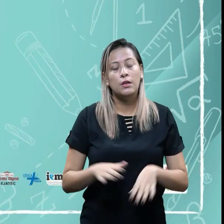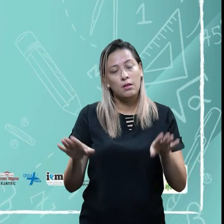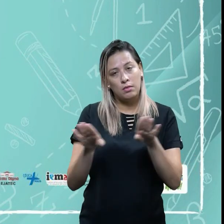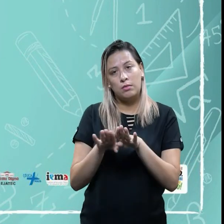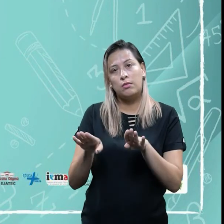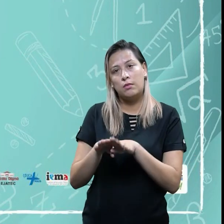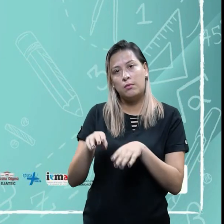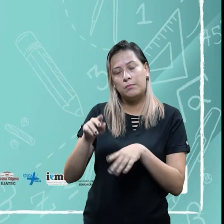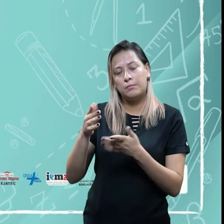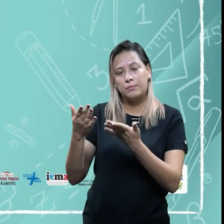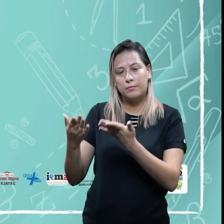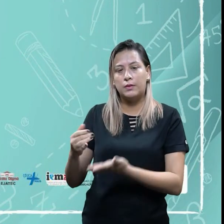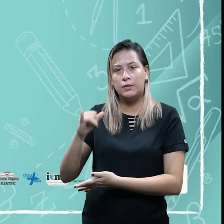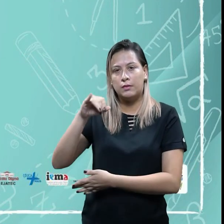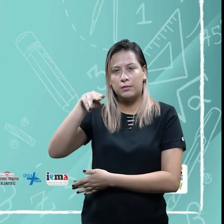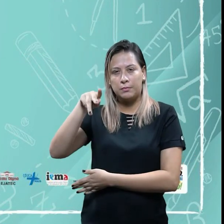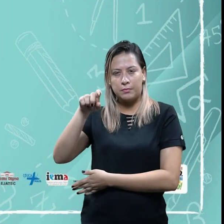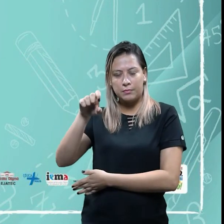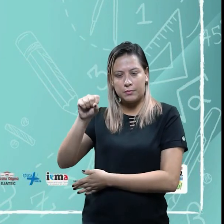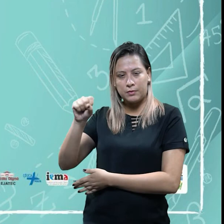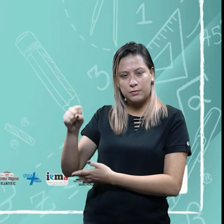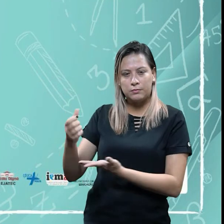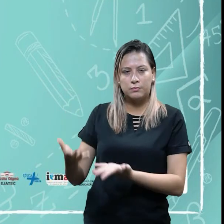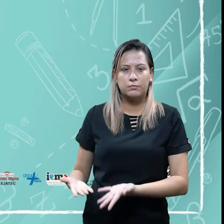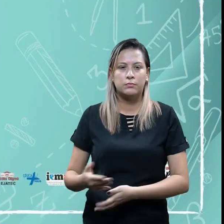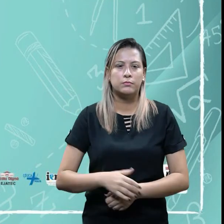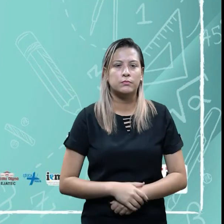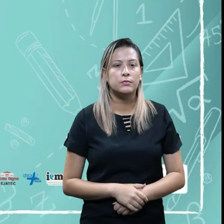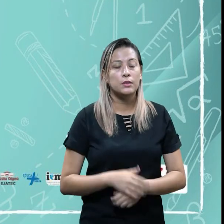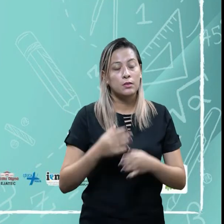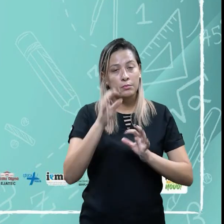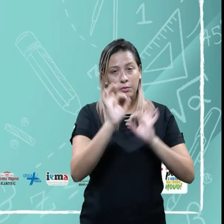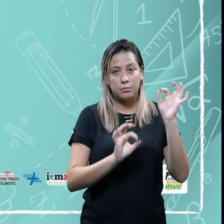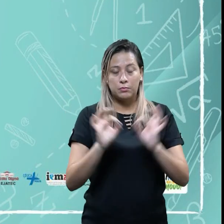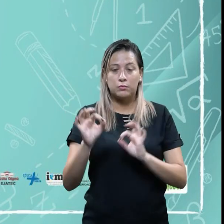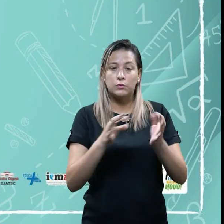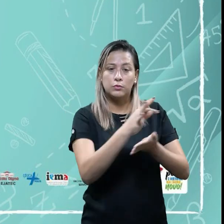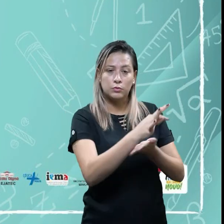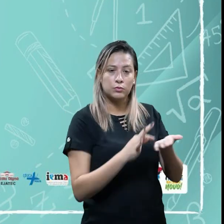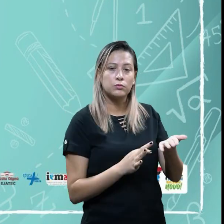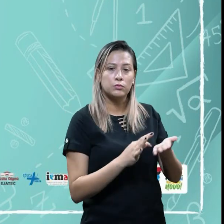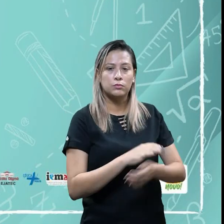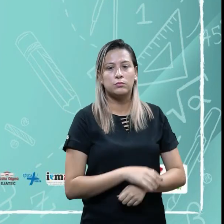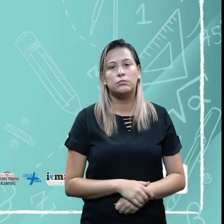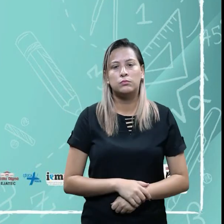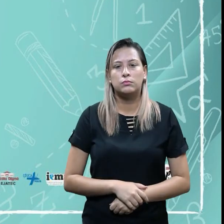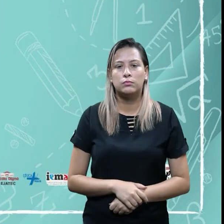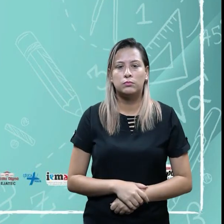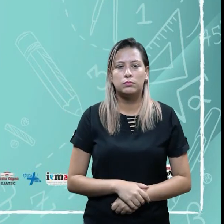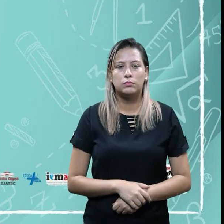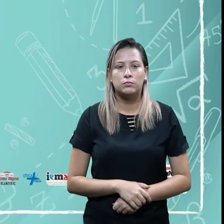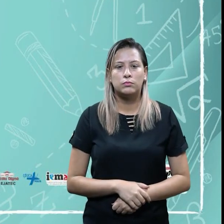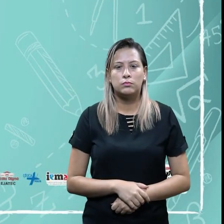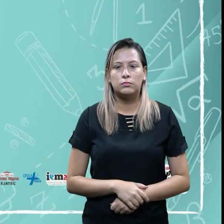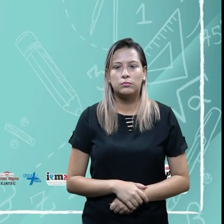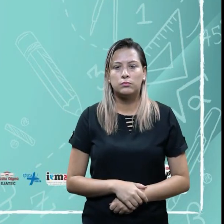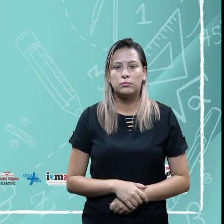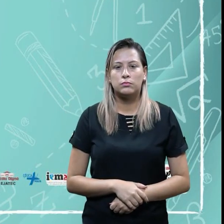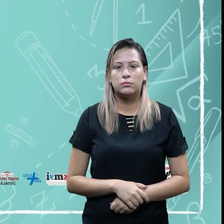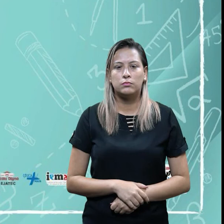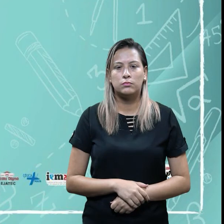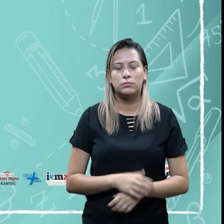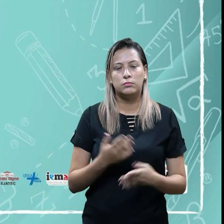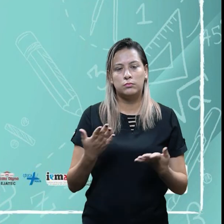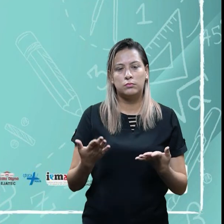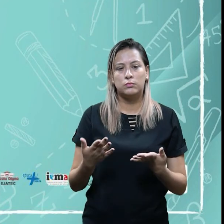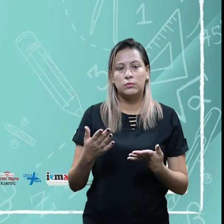texto, como o nome sugere, tá? Ele é usado para produzir textos ou editar um texto. No Windows nós